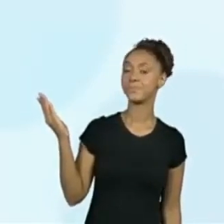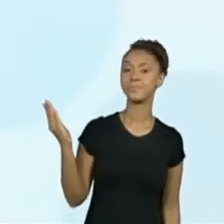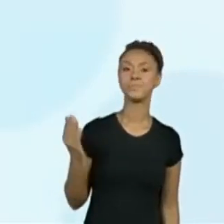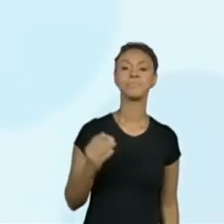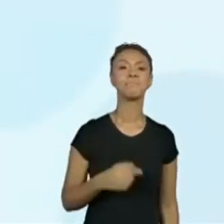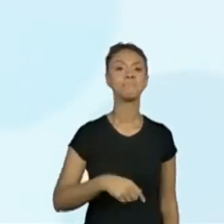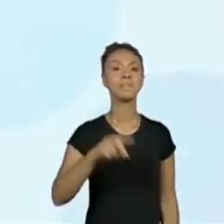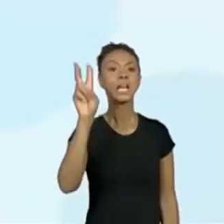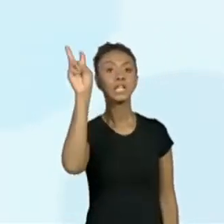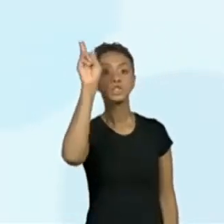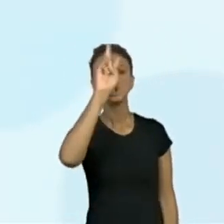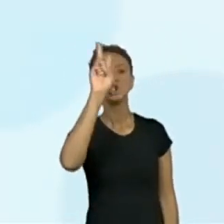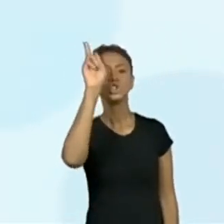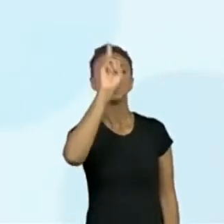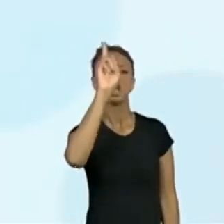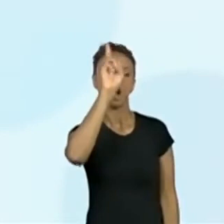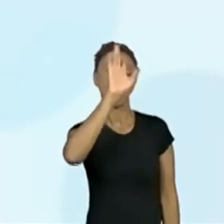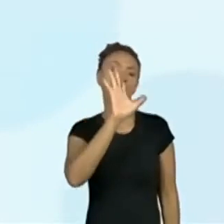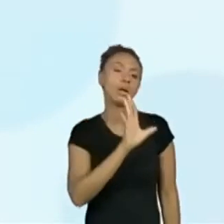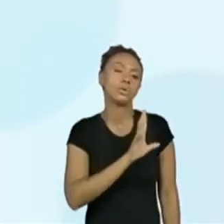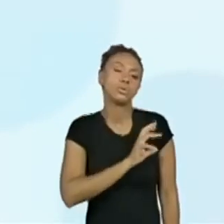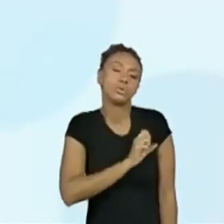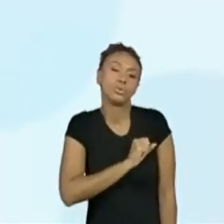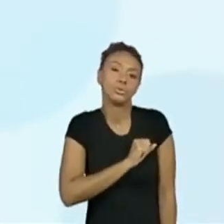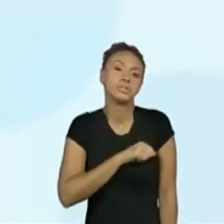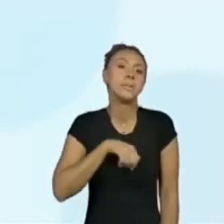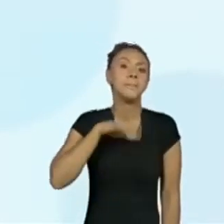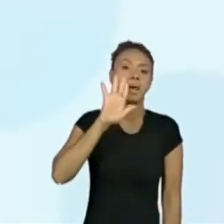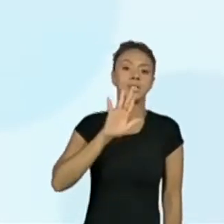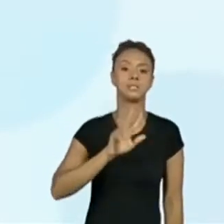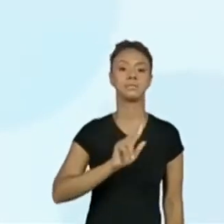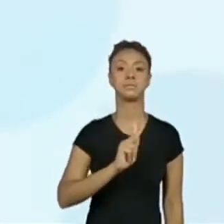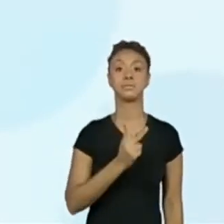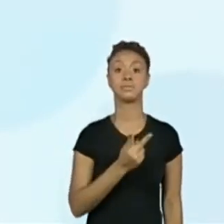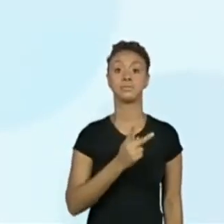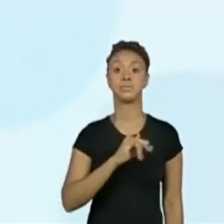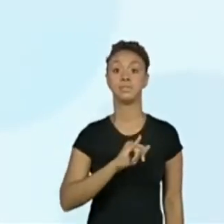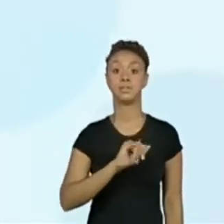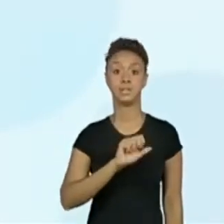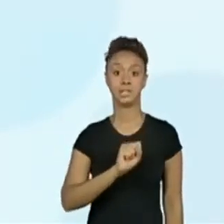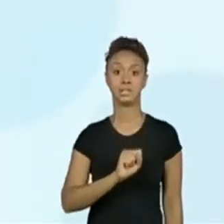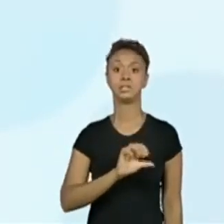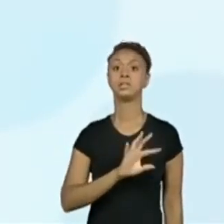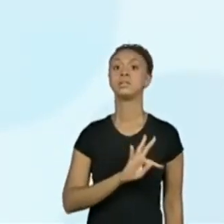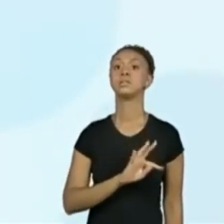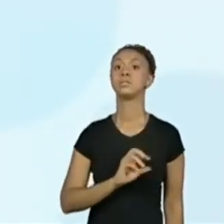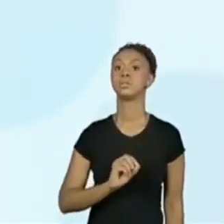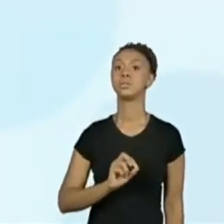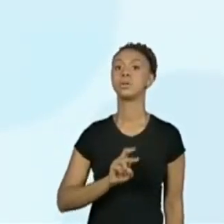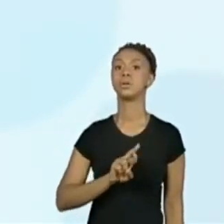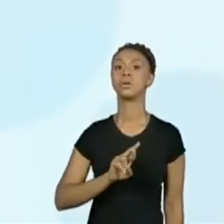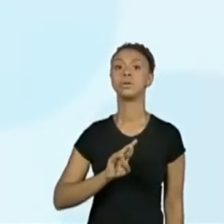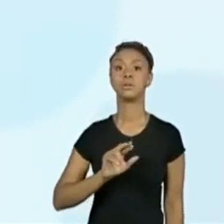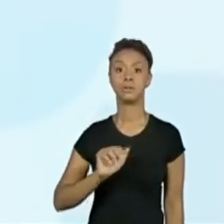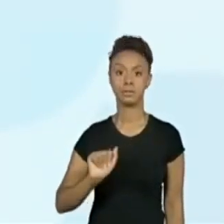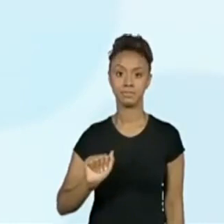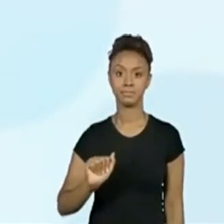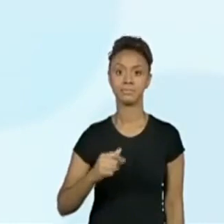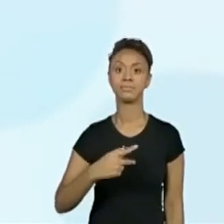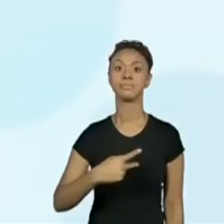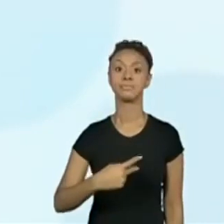preferida. Vou dar um tempinho para quem está sem o material do Aprender Sempre fazer aí o registro. Então,